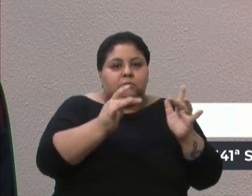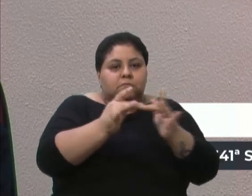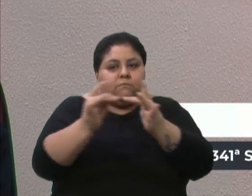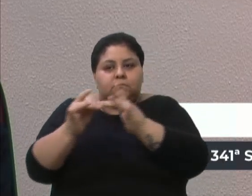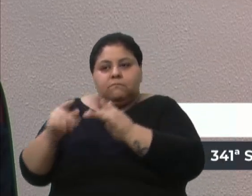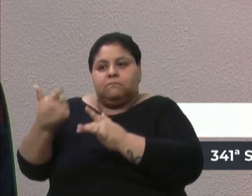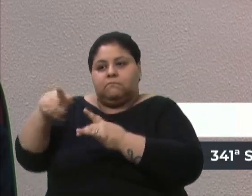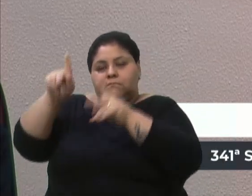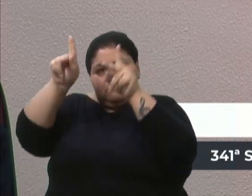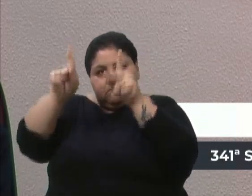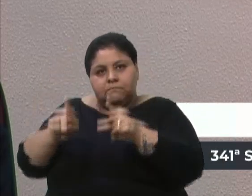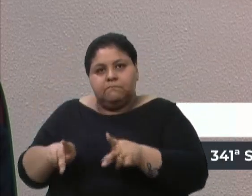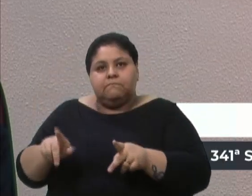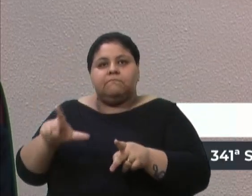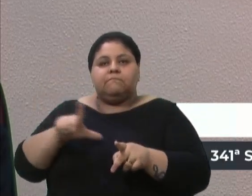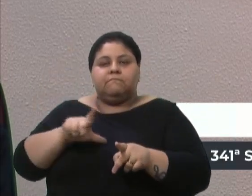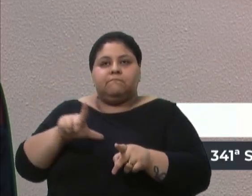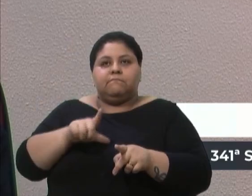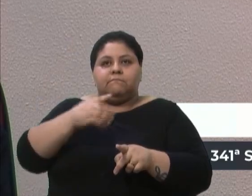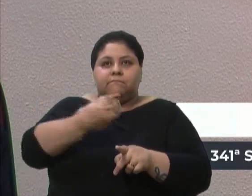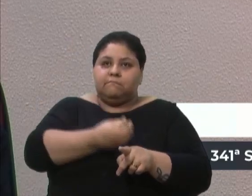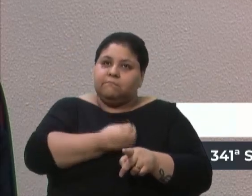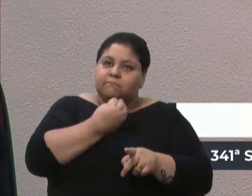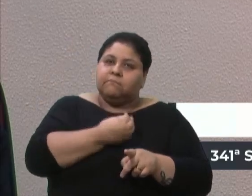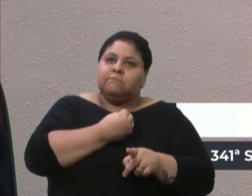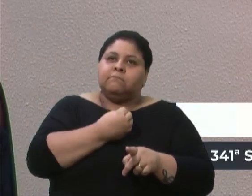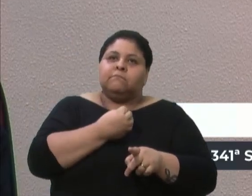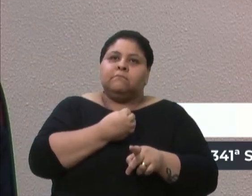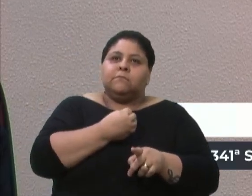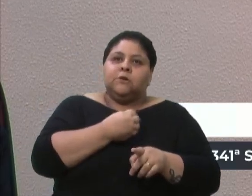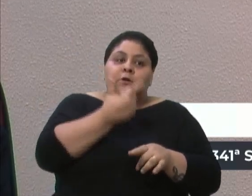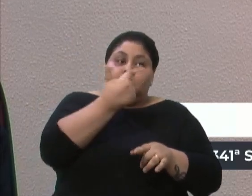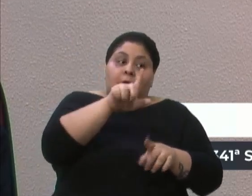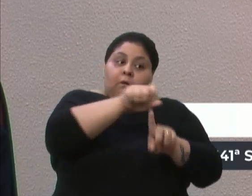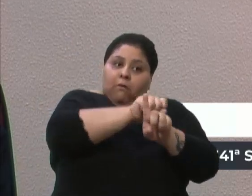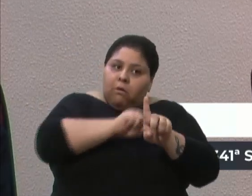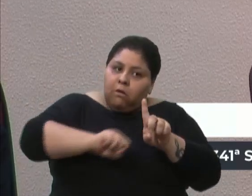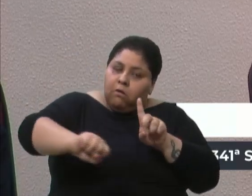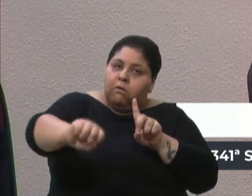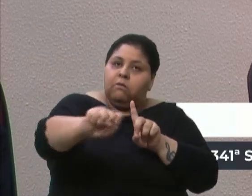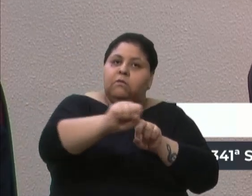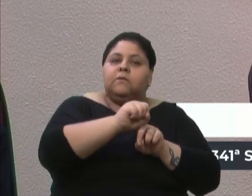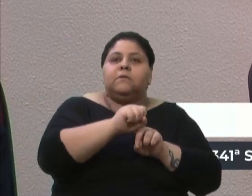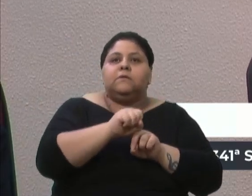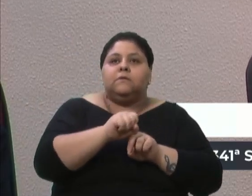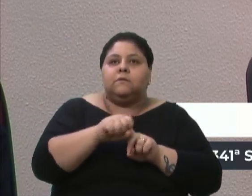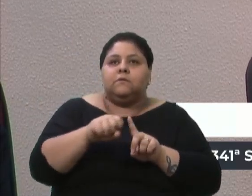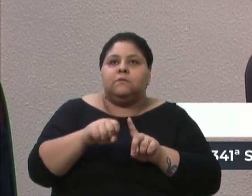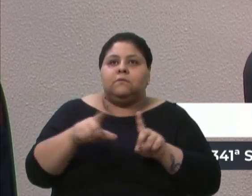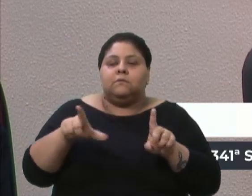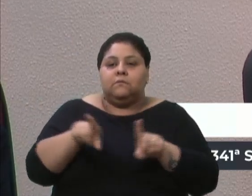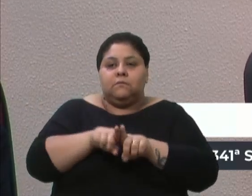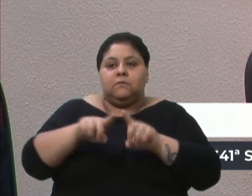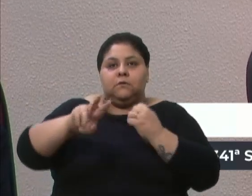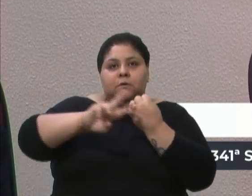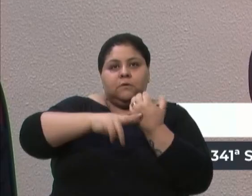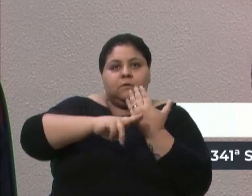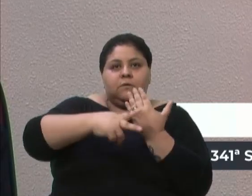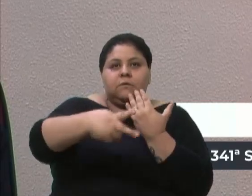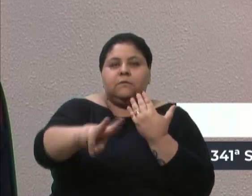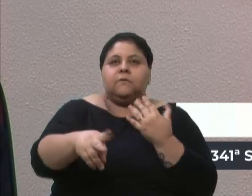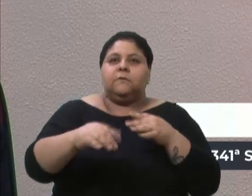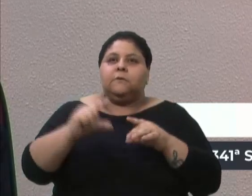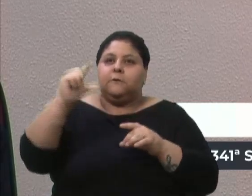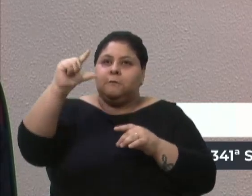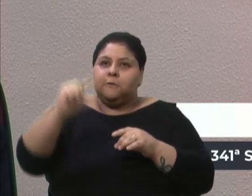e tenham uma convivência salutar com a sociedade. Isso, consequentemente, teremos menos